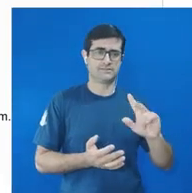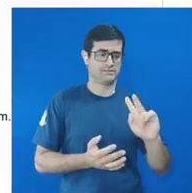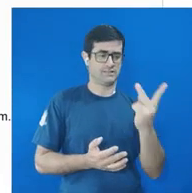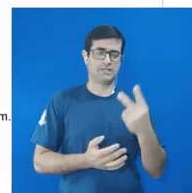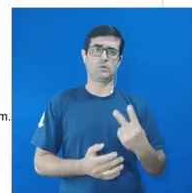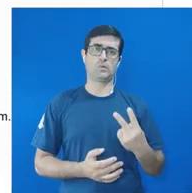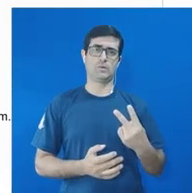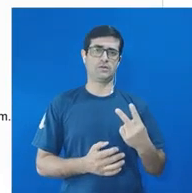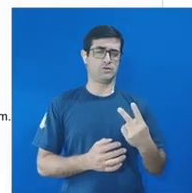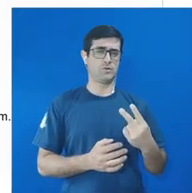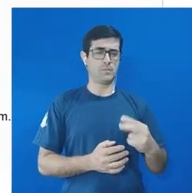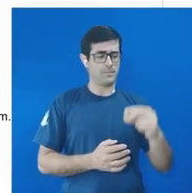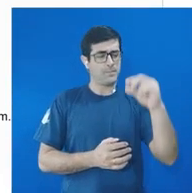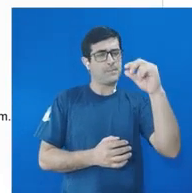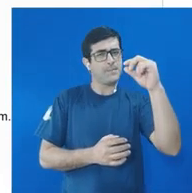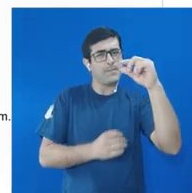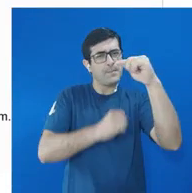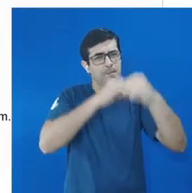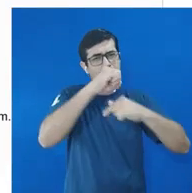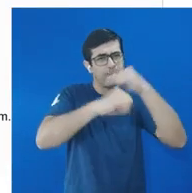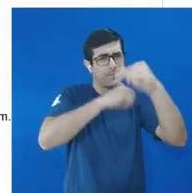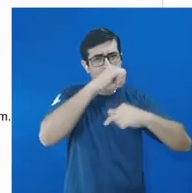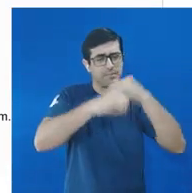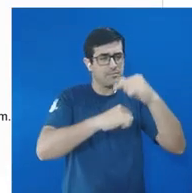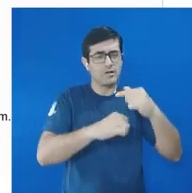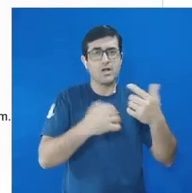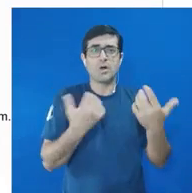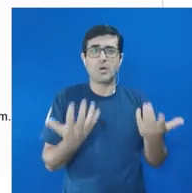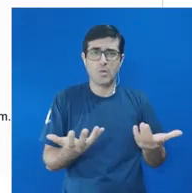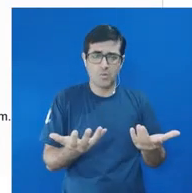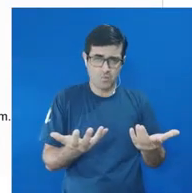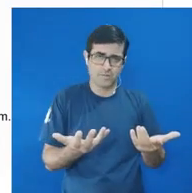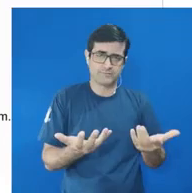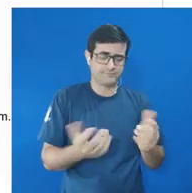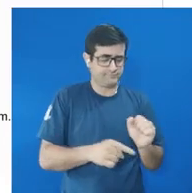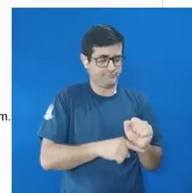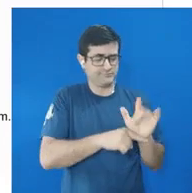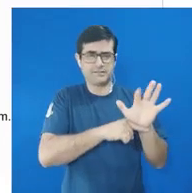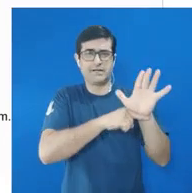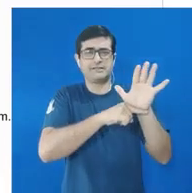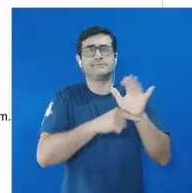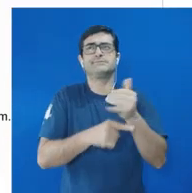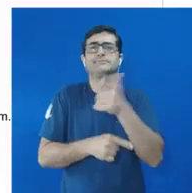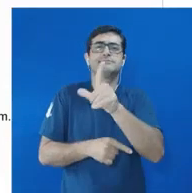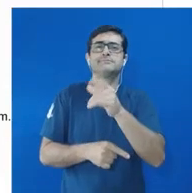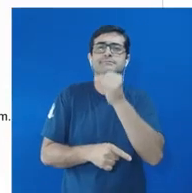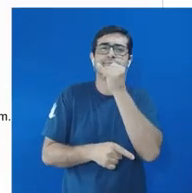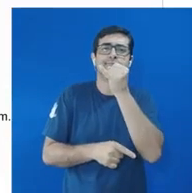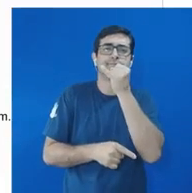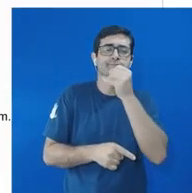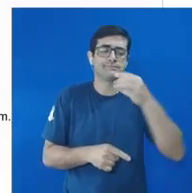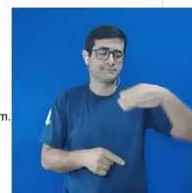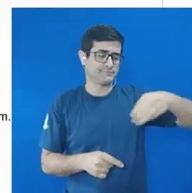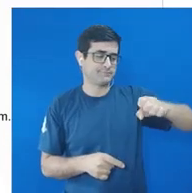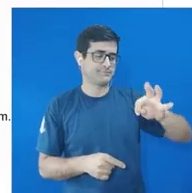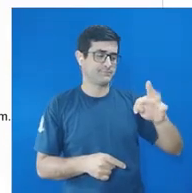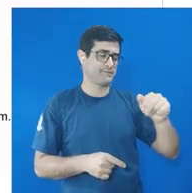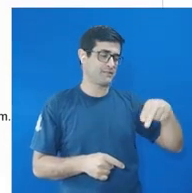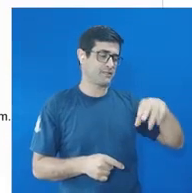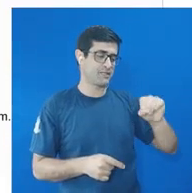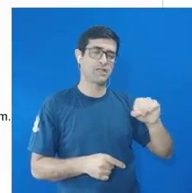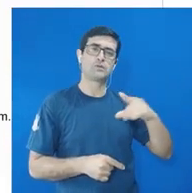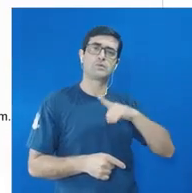átomos extremamente pequeno, e quando eu estou falando de gás, por exemplo, gás metano, eu tenho